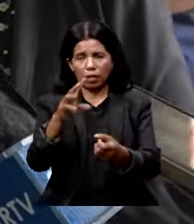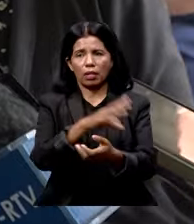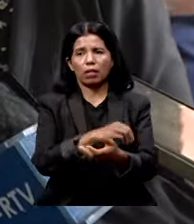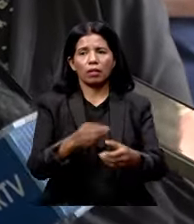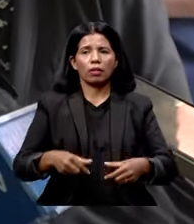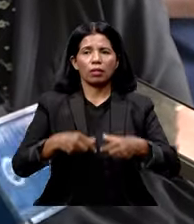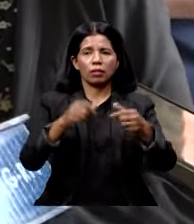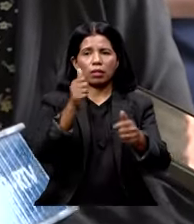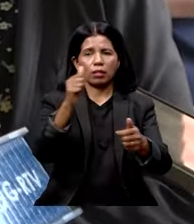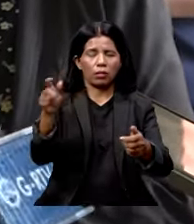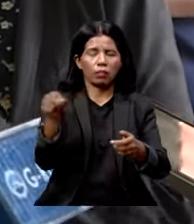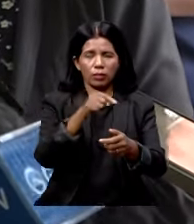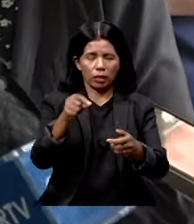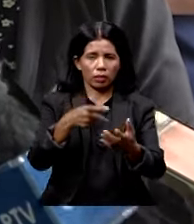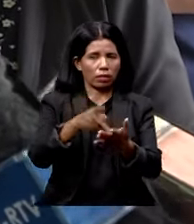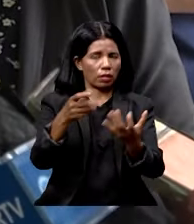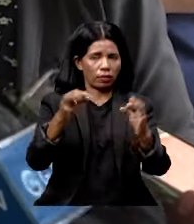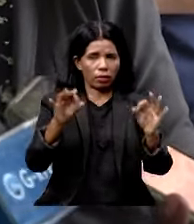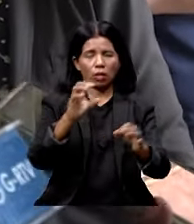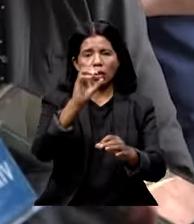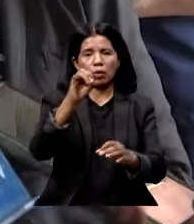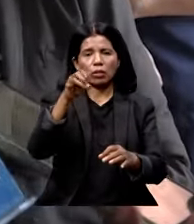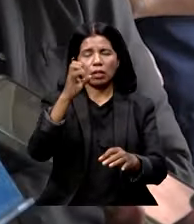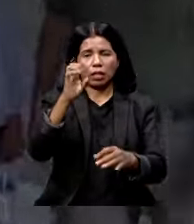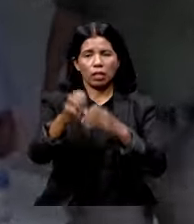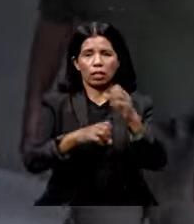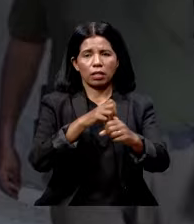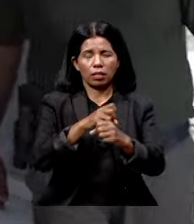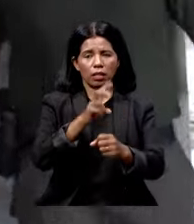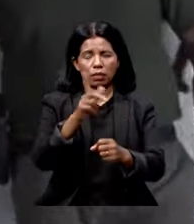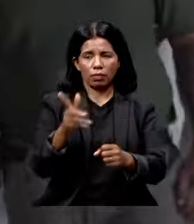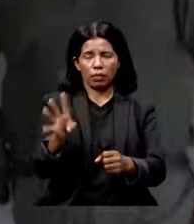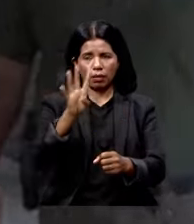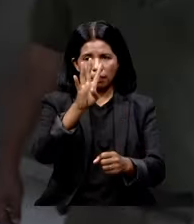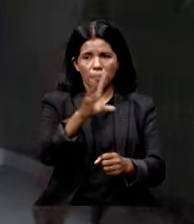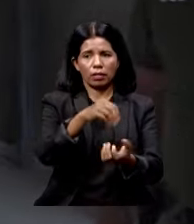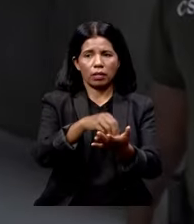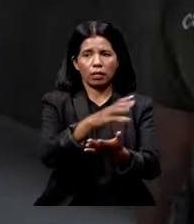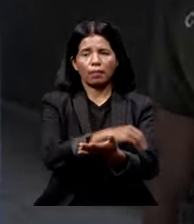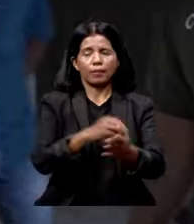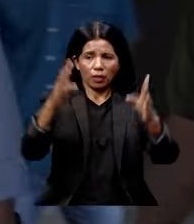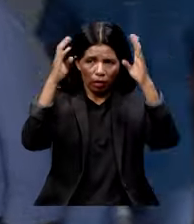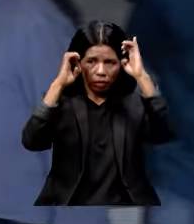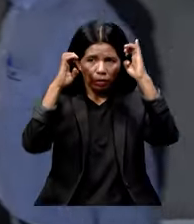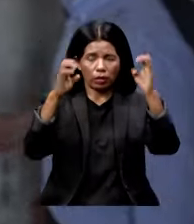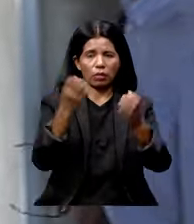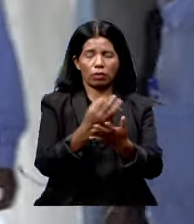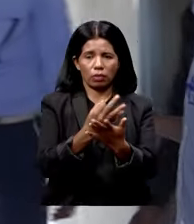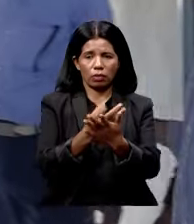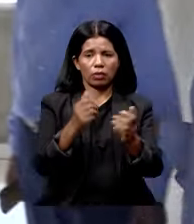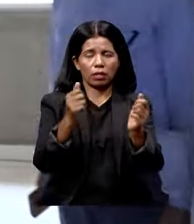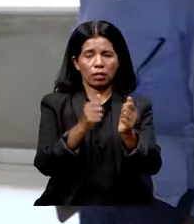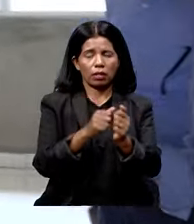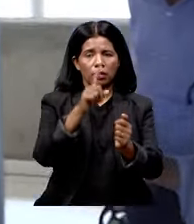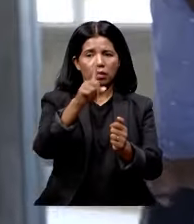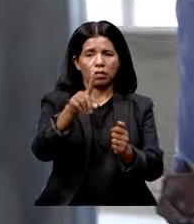retenção 10% selo rotona. Orçamento geral estado tinha rua Ruanulu Resinhat, nebe aloca para setor educação, o montante toco na